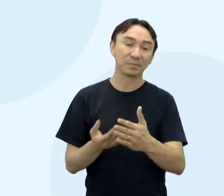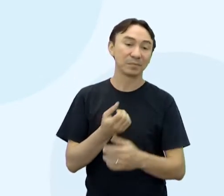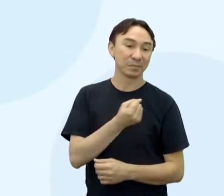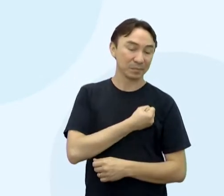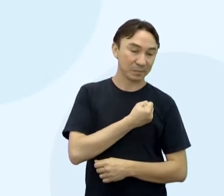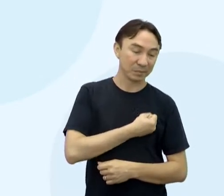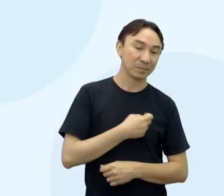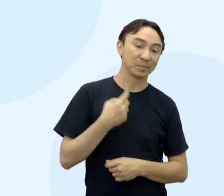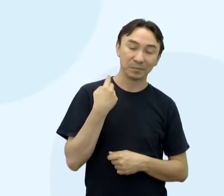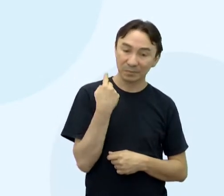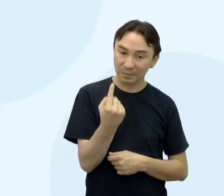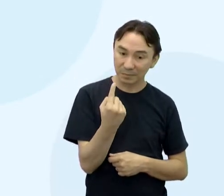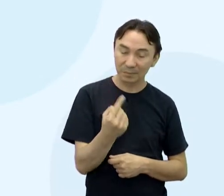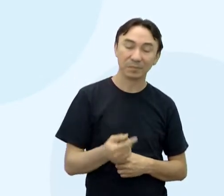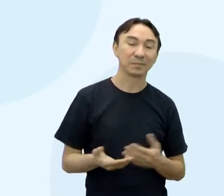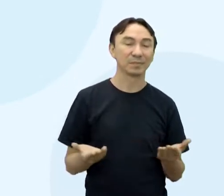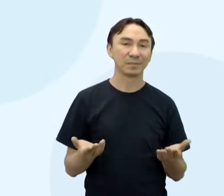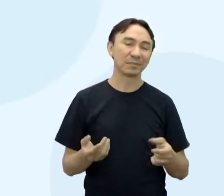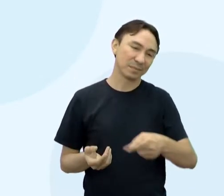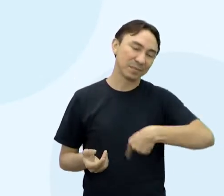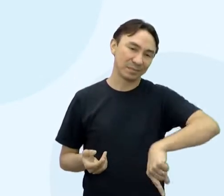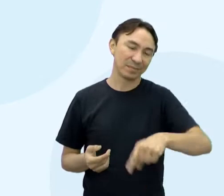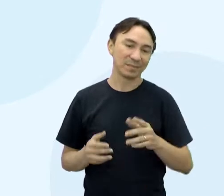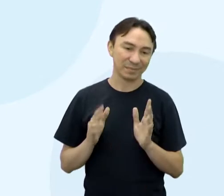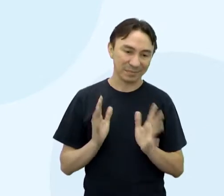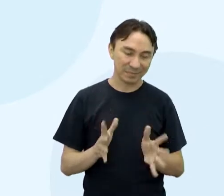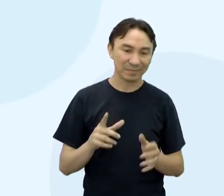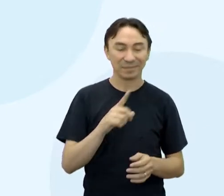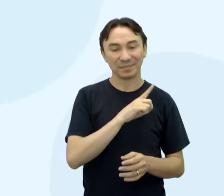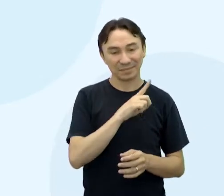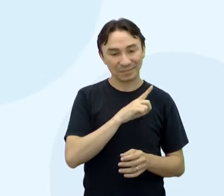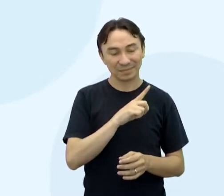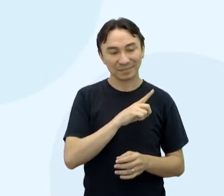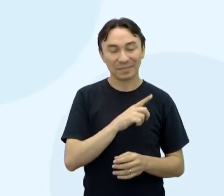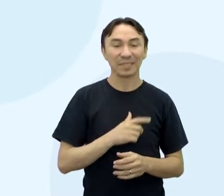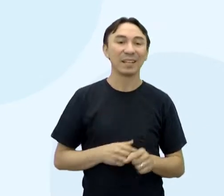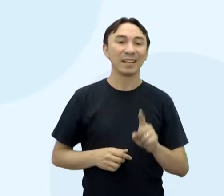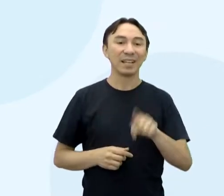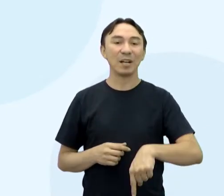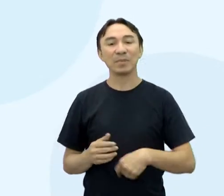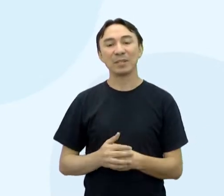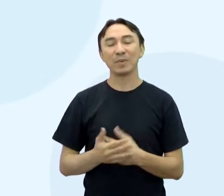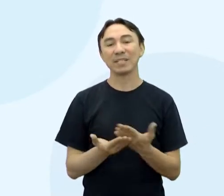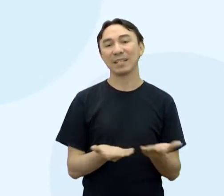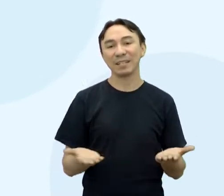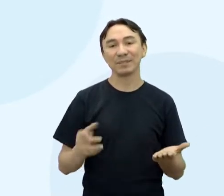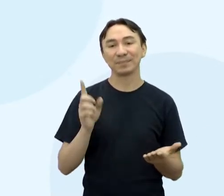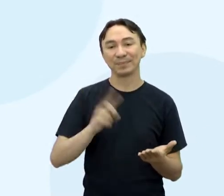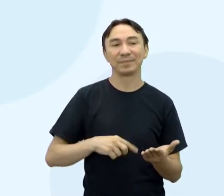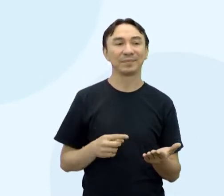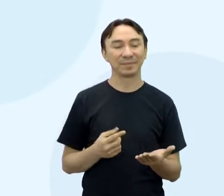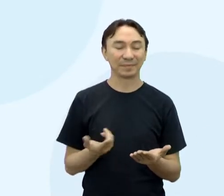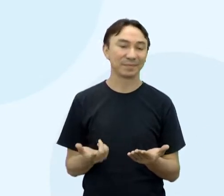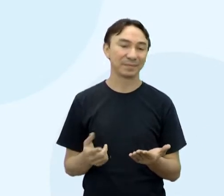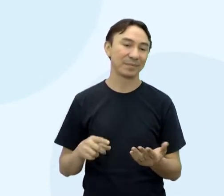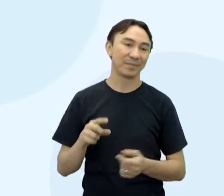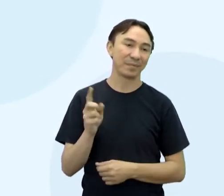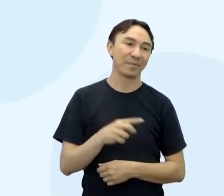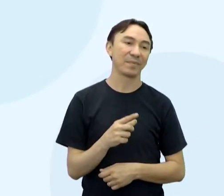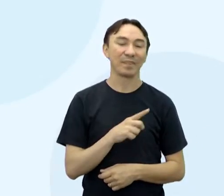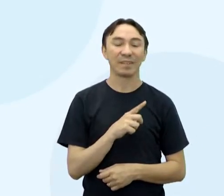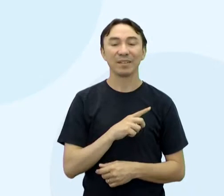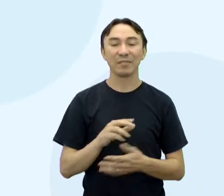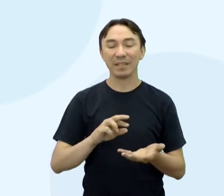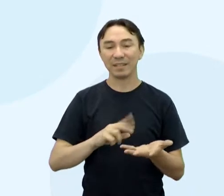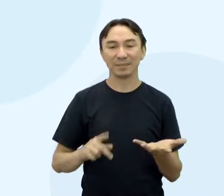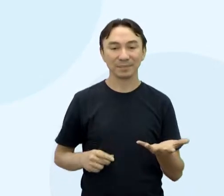vocês, os objetivos da aula. A gente sempre tem focado aí no primeiro, né, porque são vários, tá? Então, desenvolver o